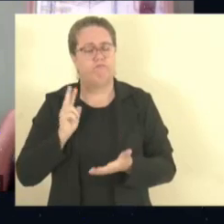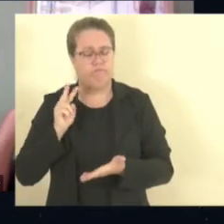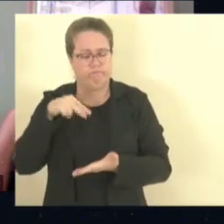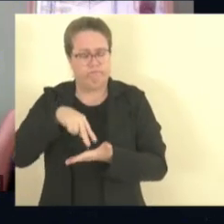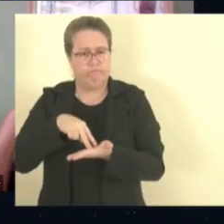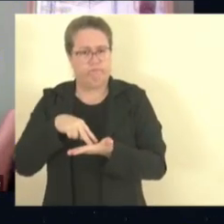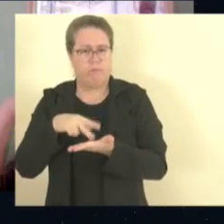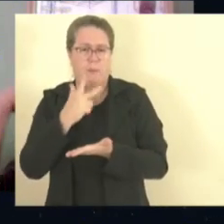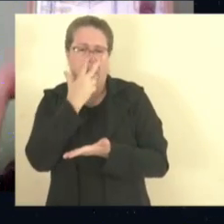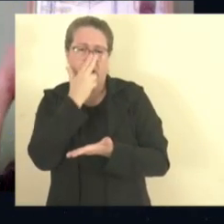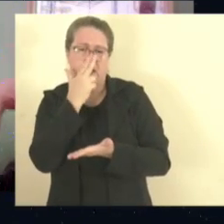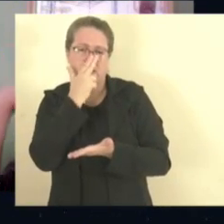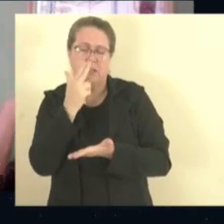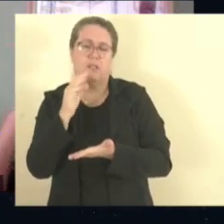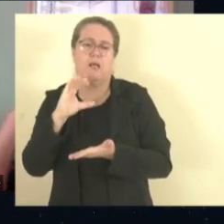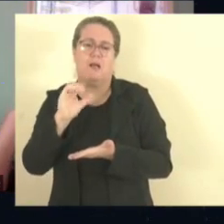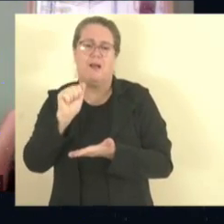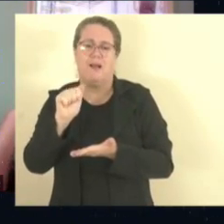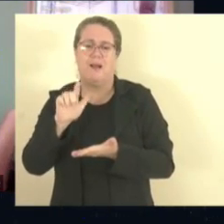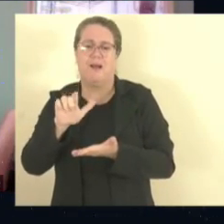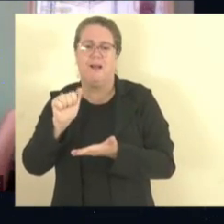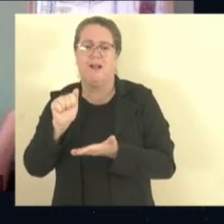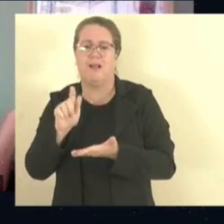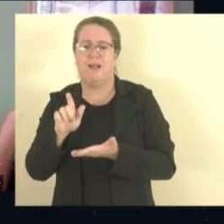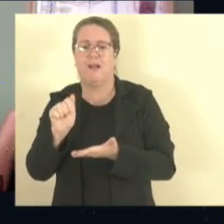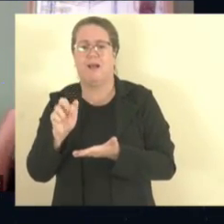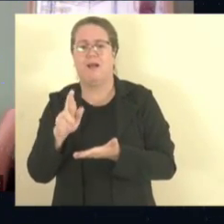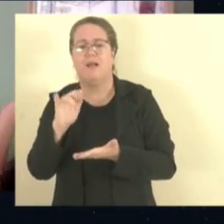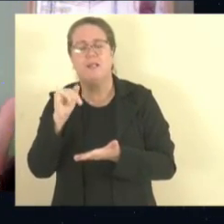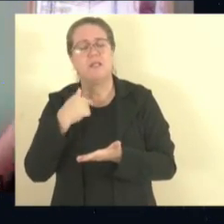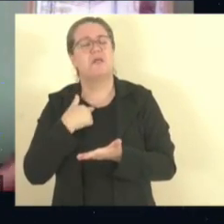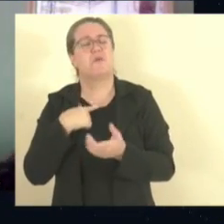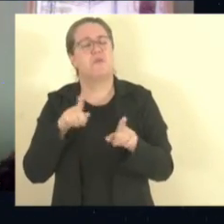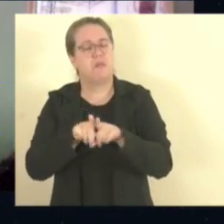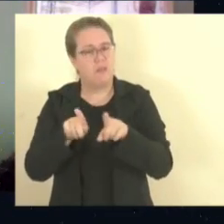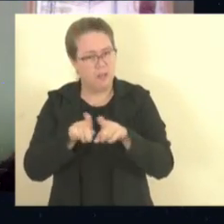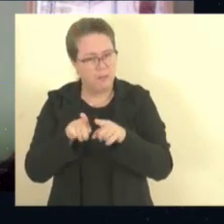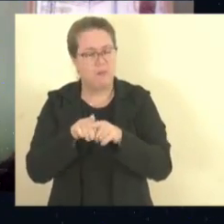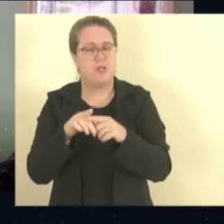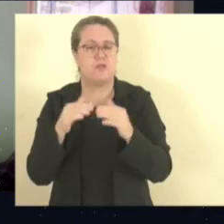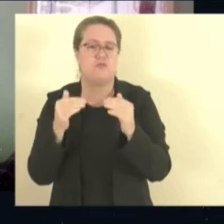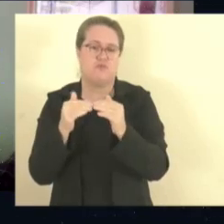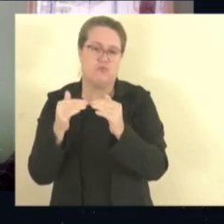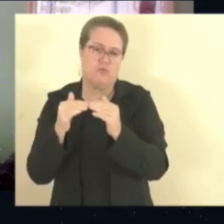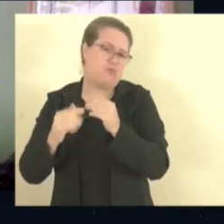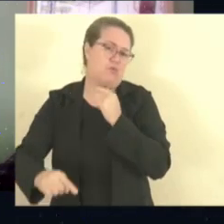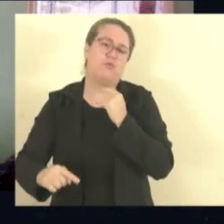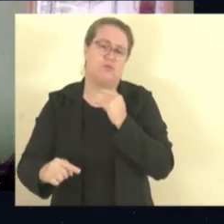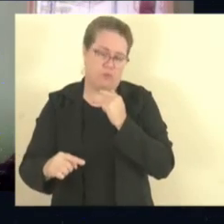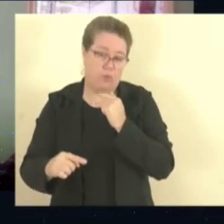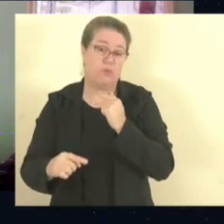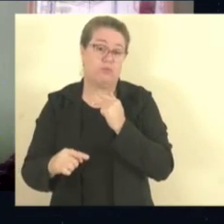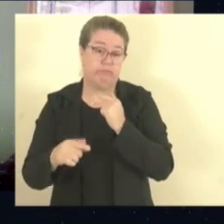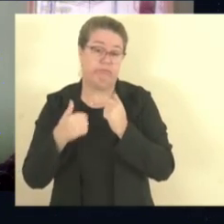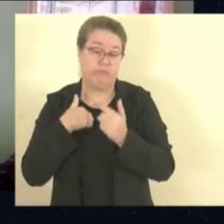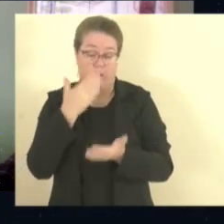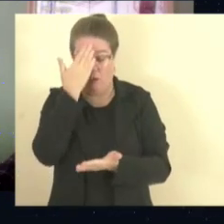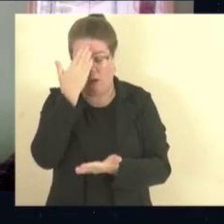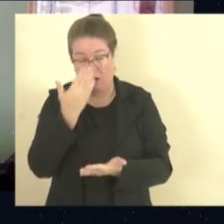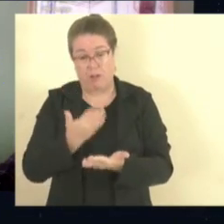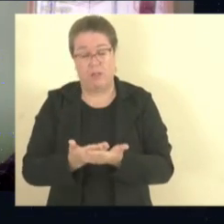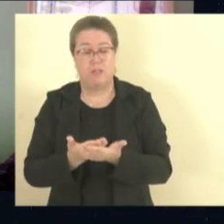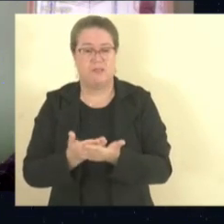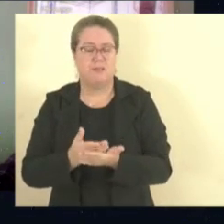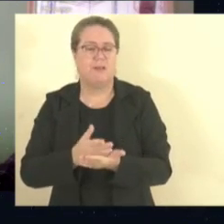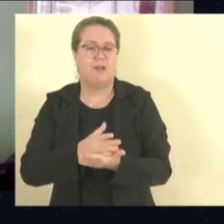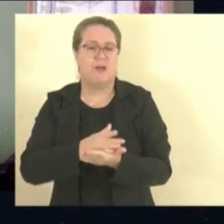Calegari, não faço oposição pela oposição, também acredito que o governo tem nota